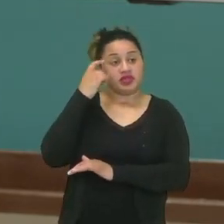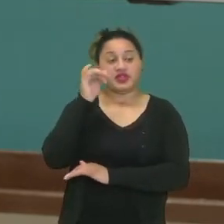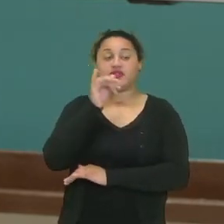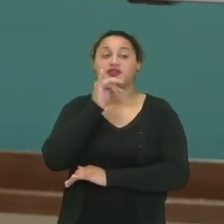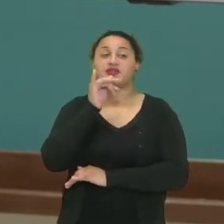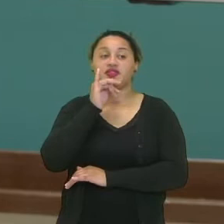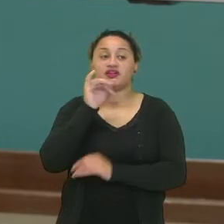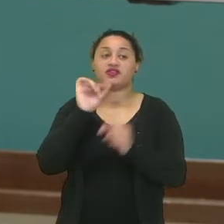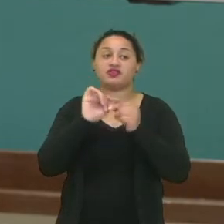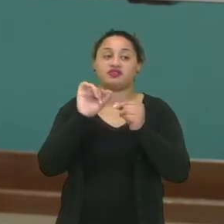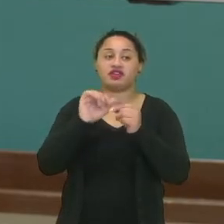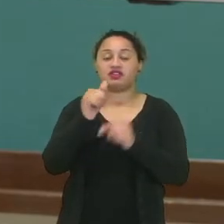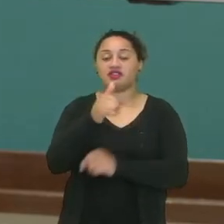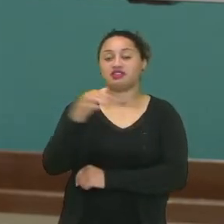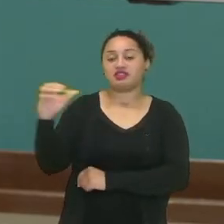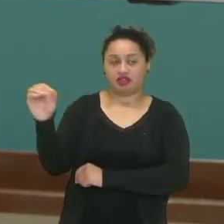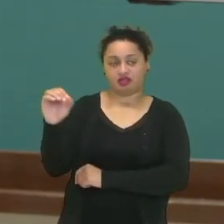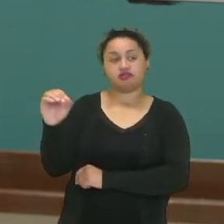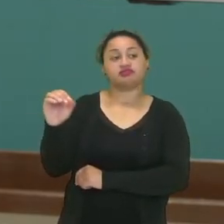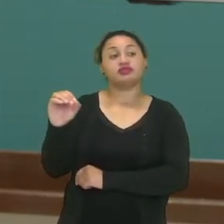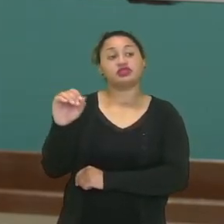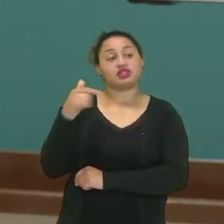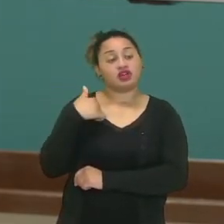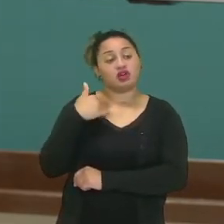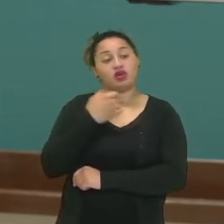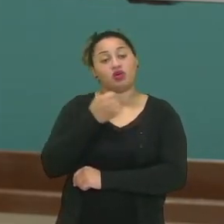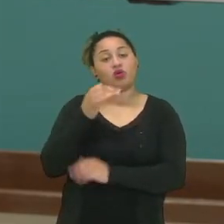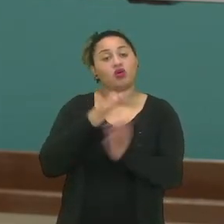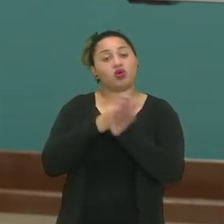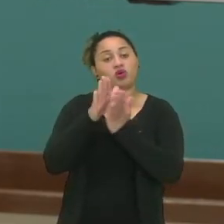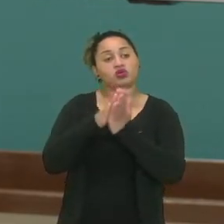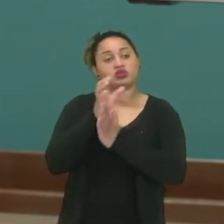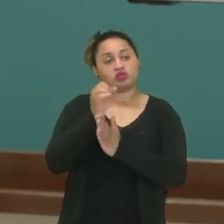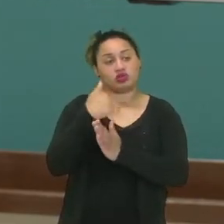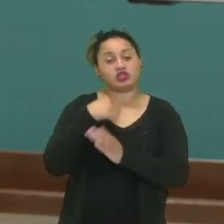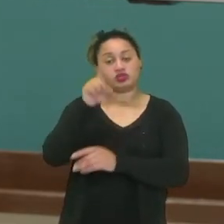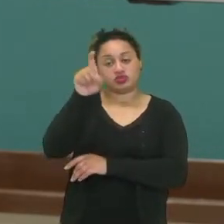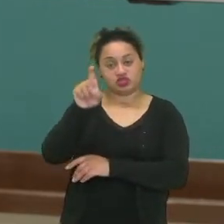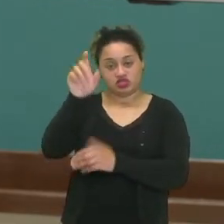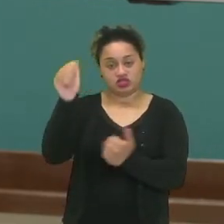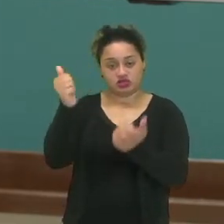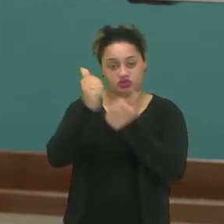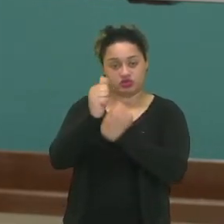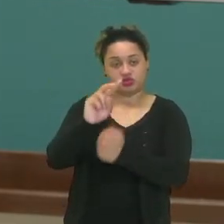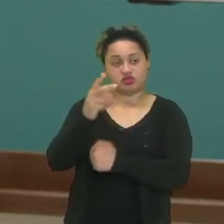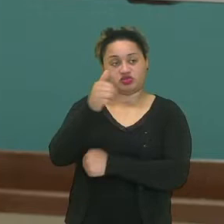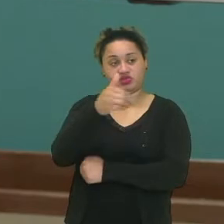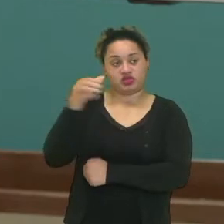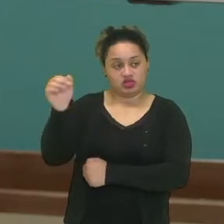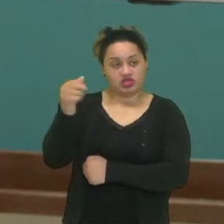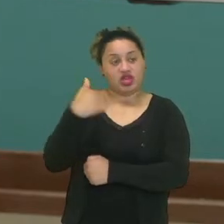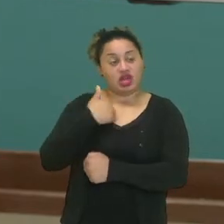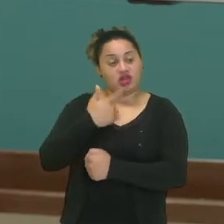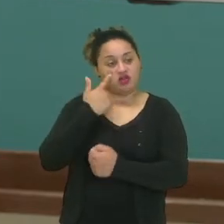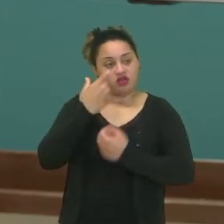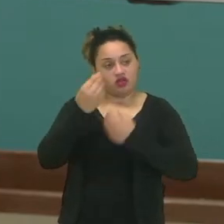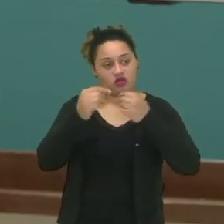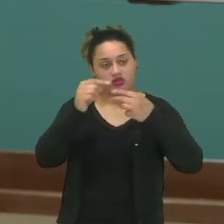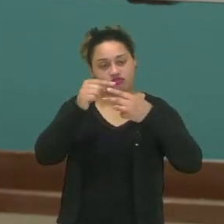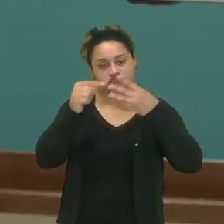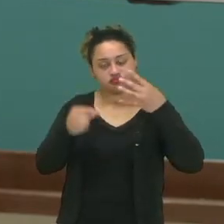produz 100 peças, o custo será... Então, substituir no lugar do x o 100, 100 vezes